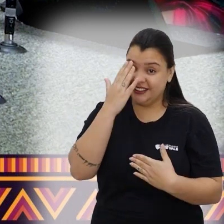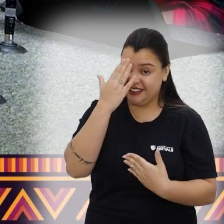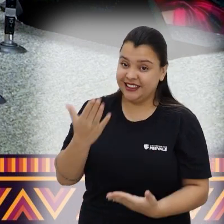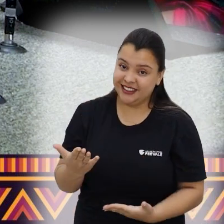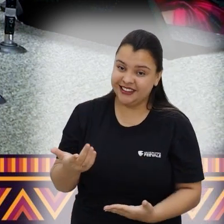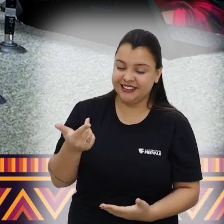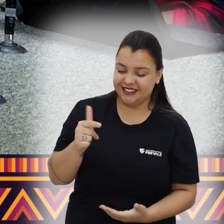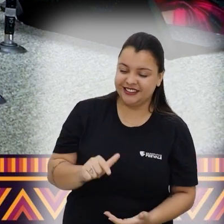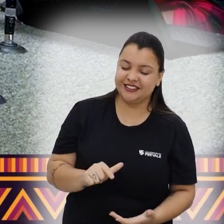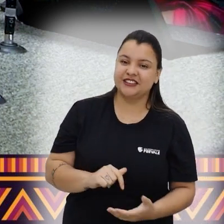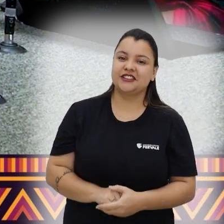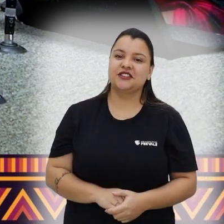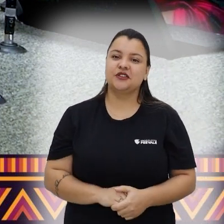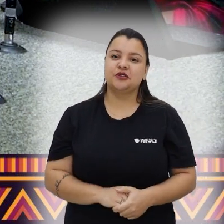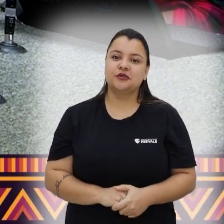novo